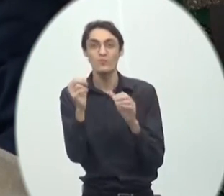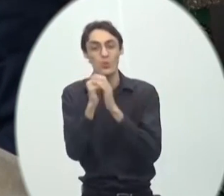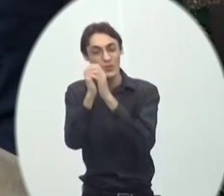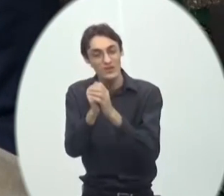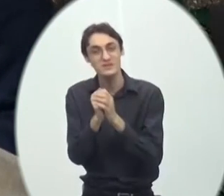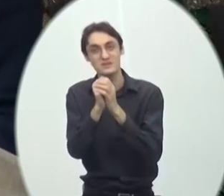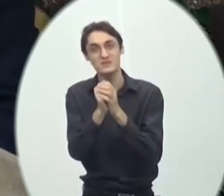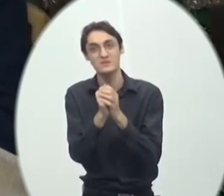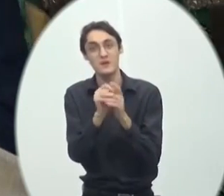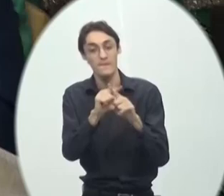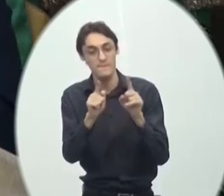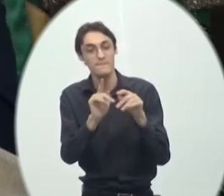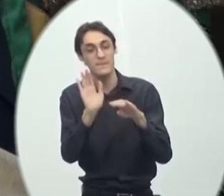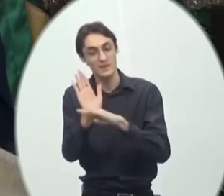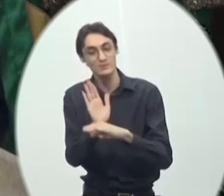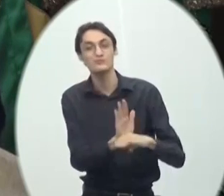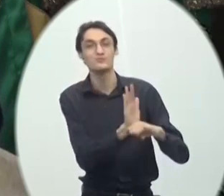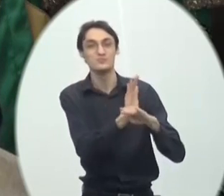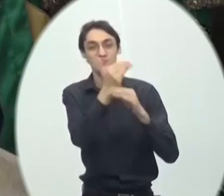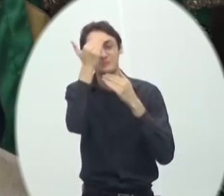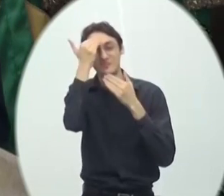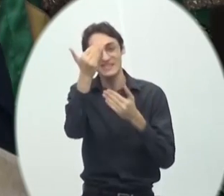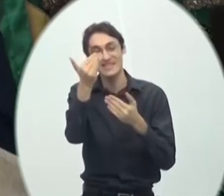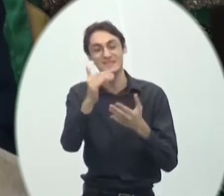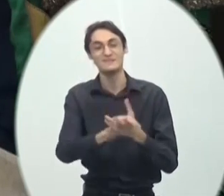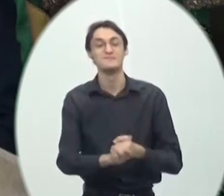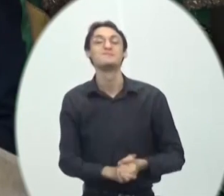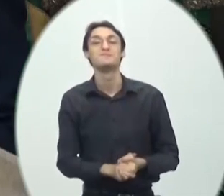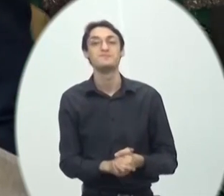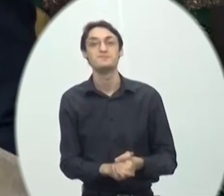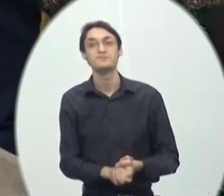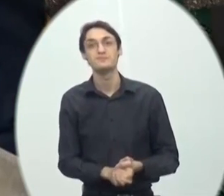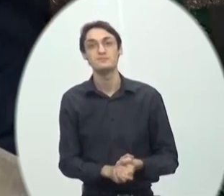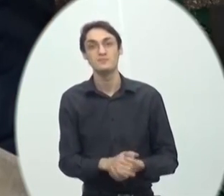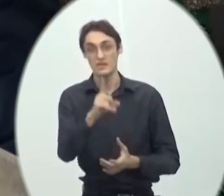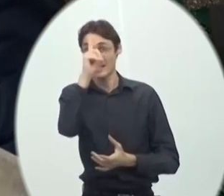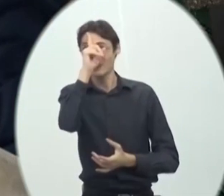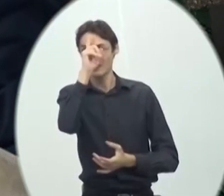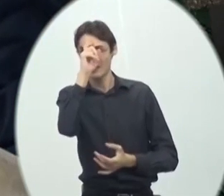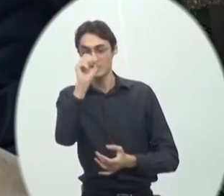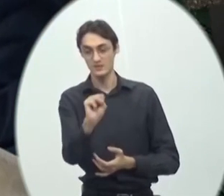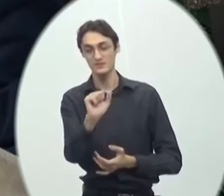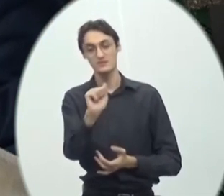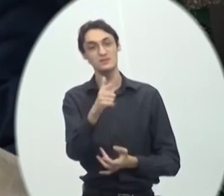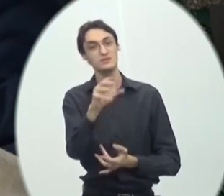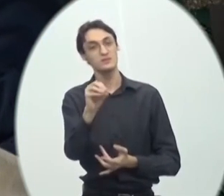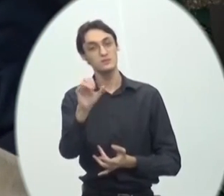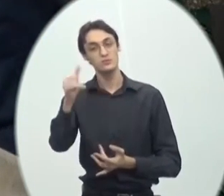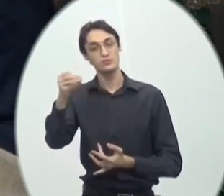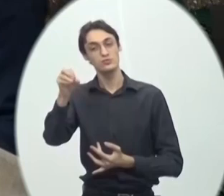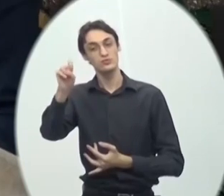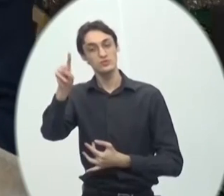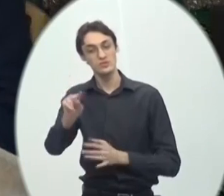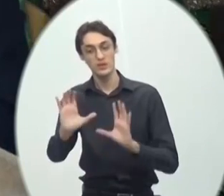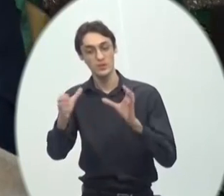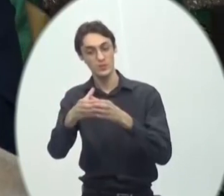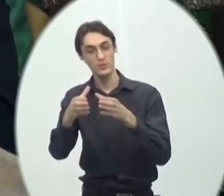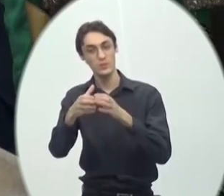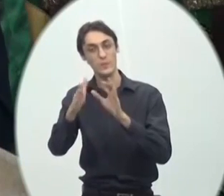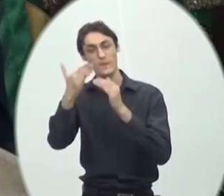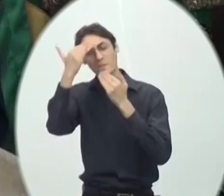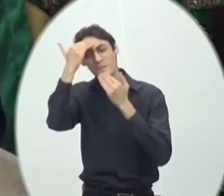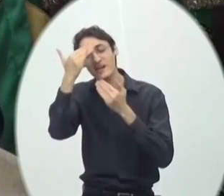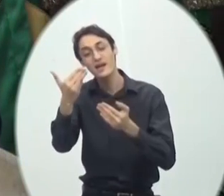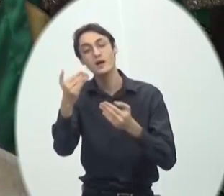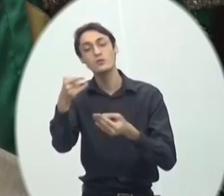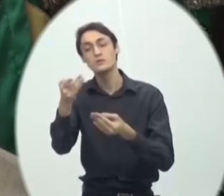orações. Quero manifestar a minha gratidão ao Hospital São José, que prestou um